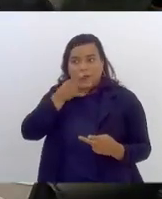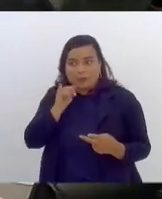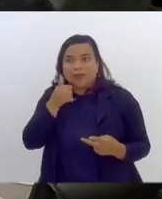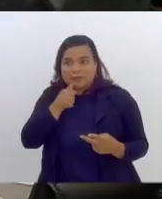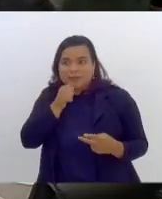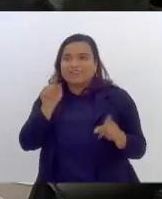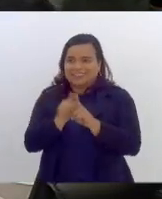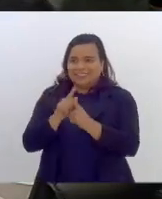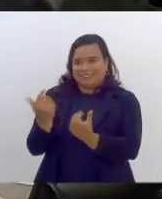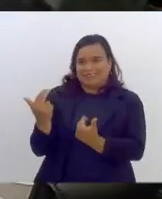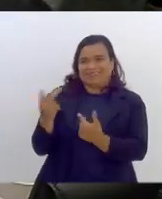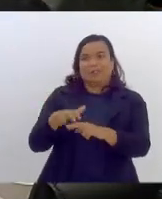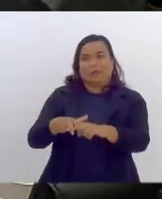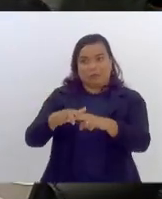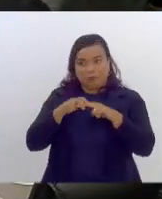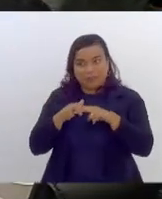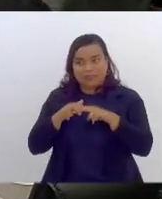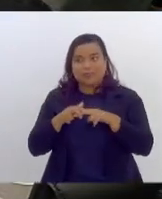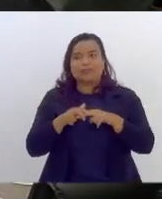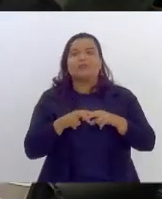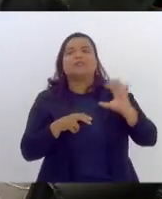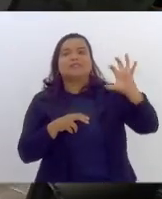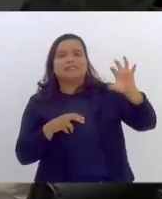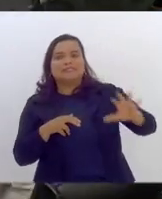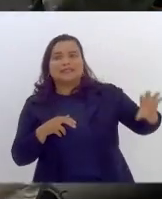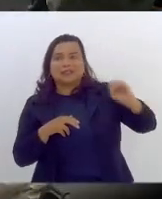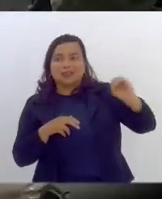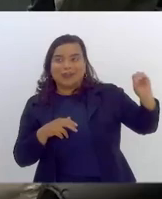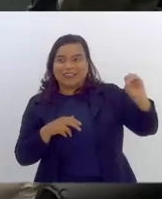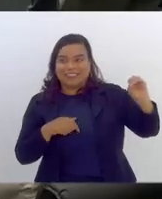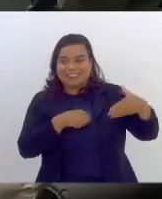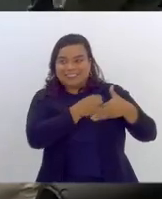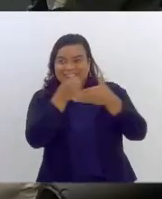isso, trazendo do Centro-Oeste,